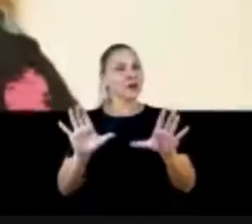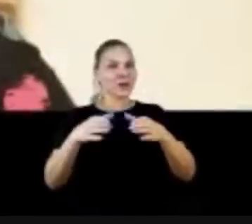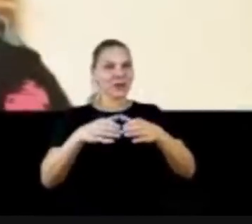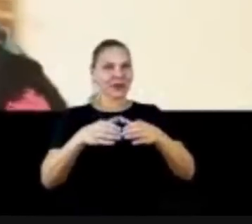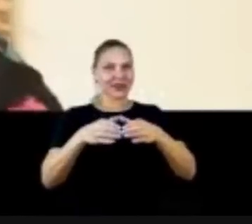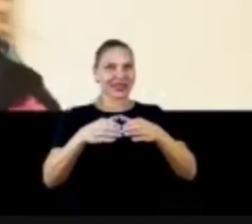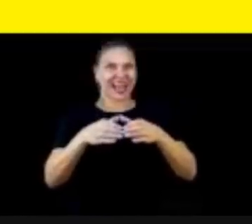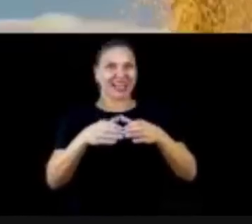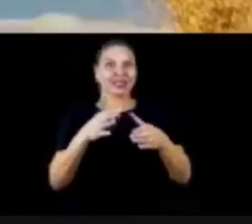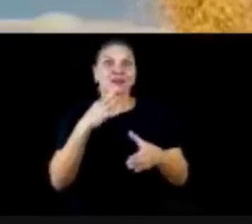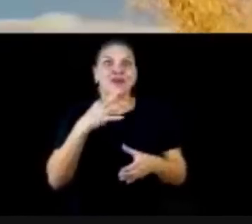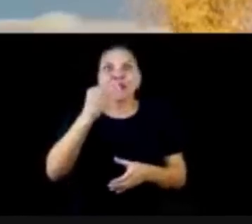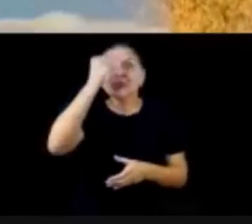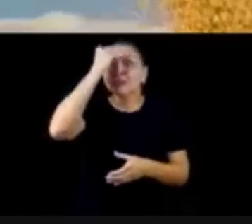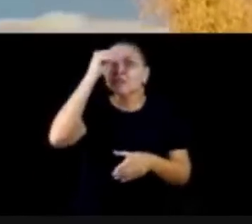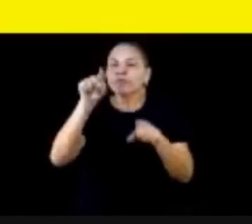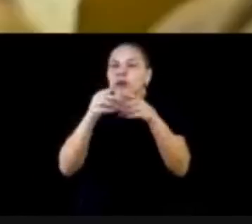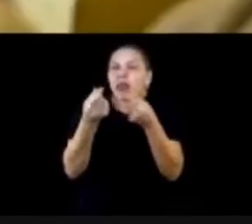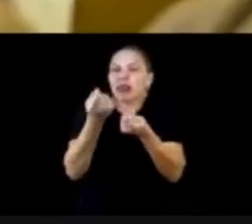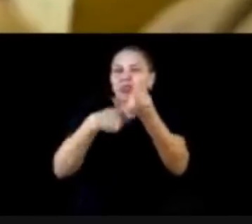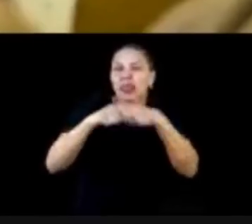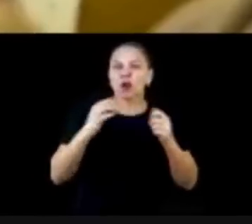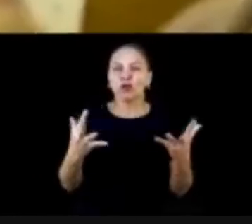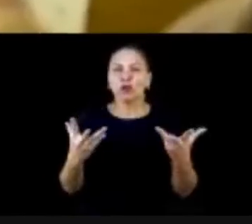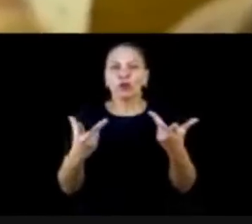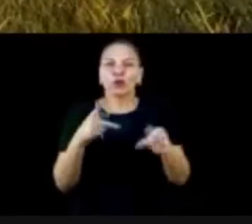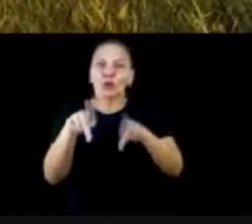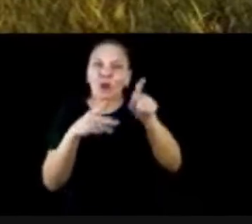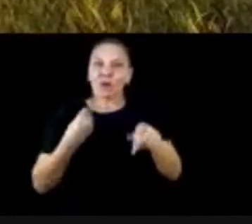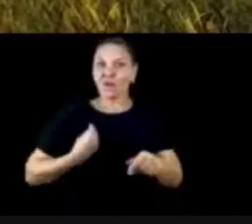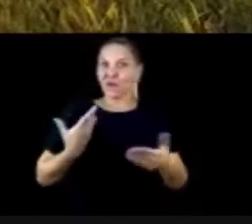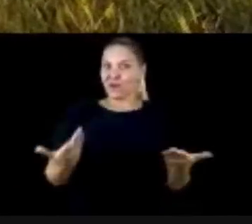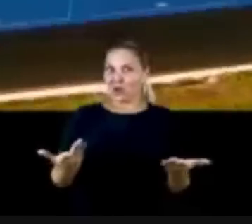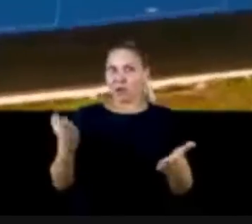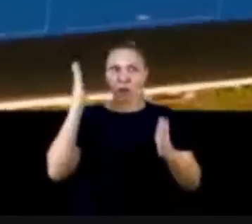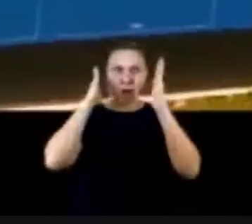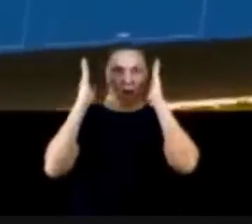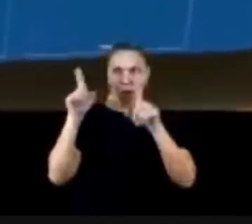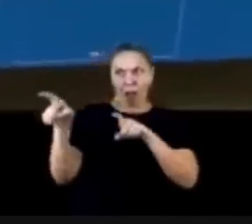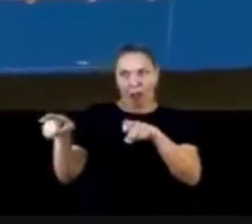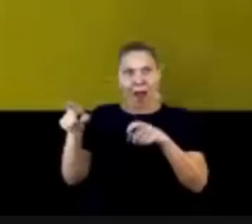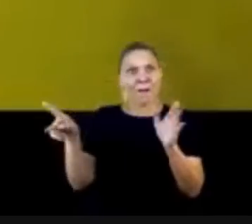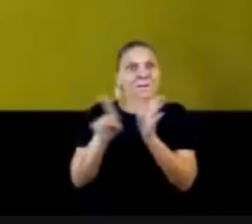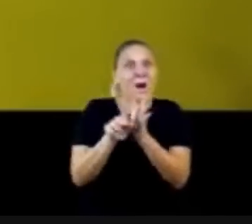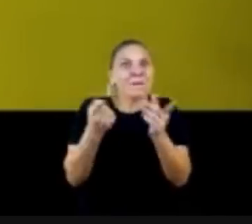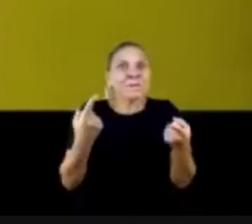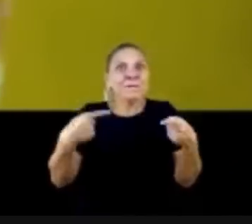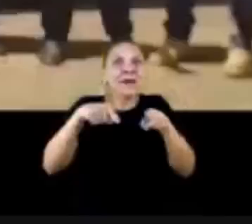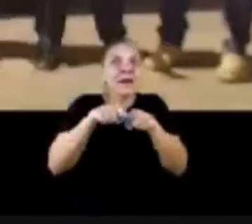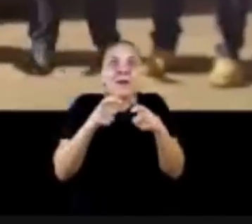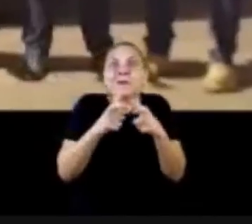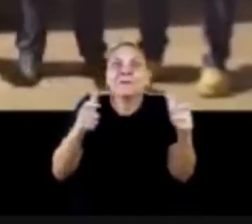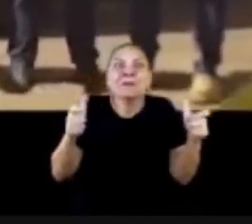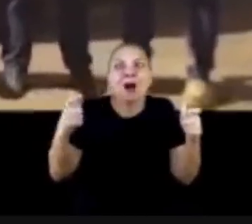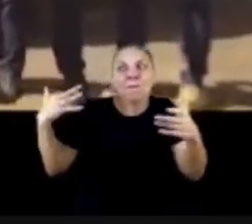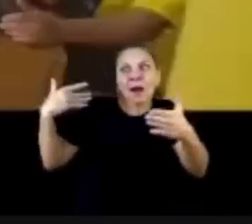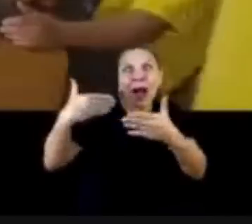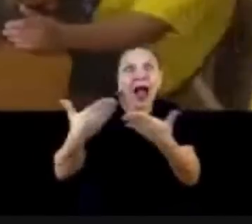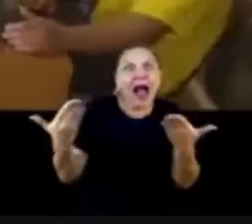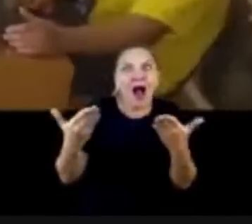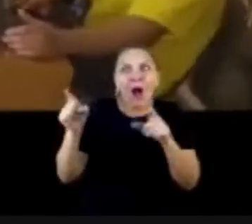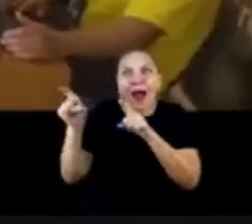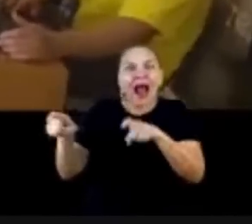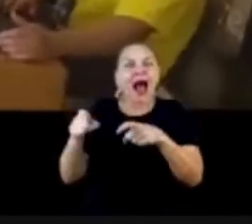comunidade, gerando conhecimento e negócios para todos. Com a Carreta Agro, o maior parceiro do agro de todos